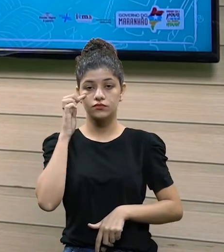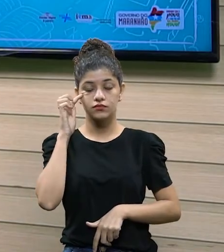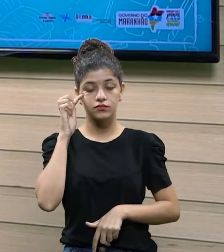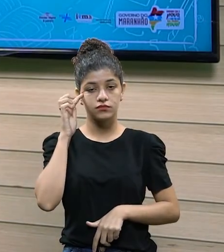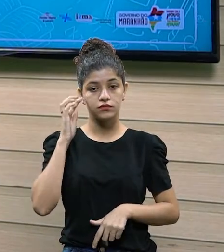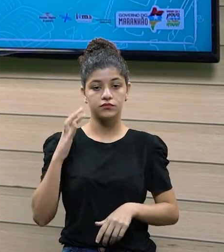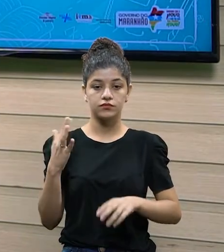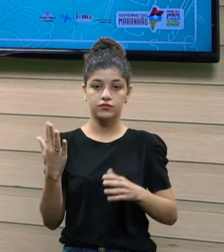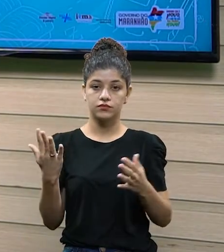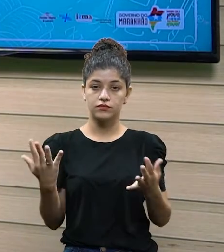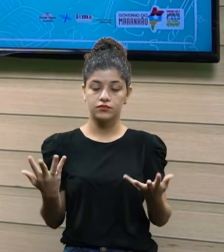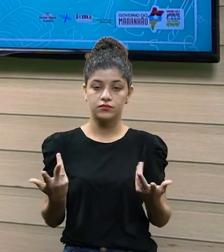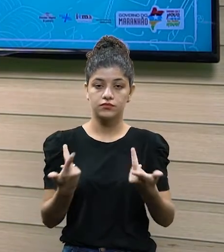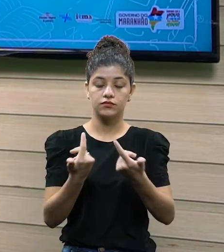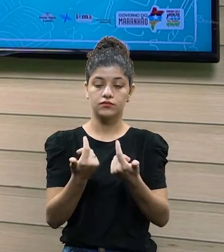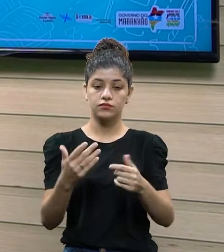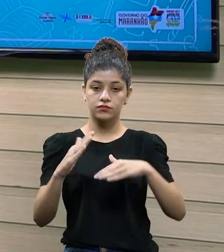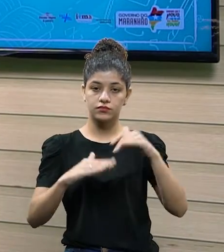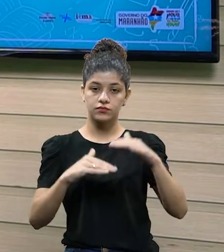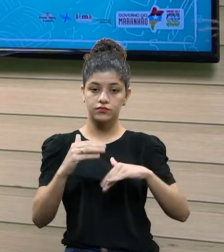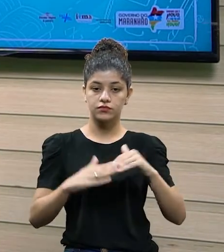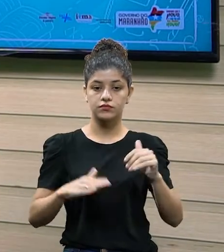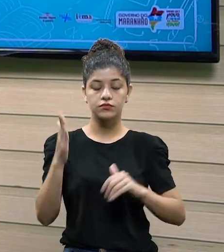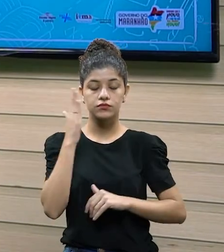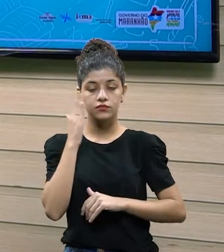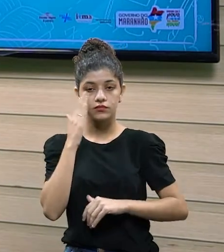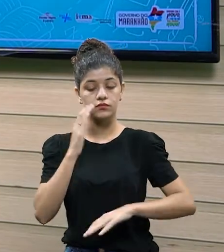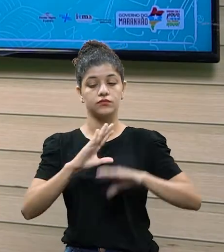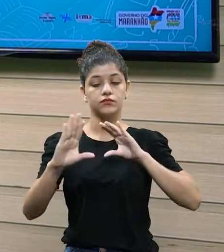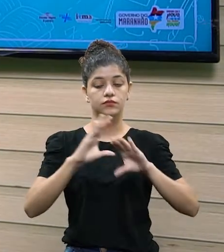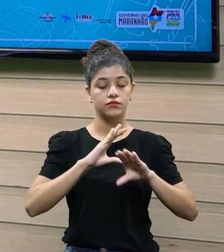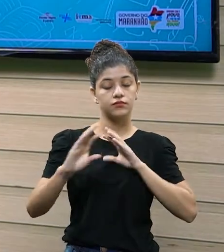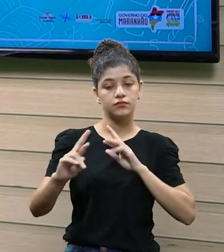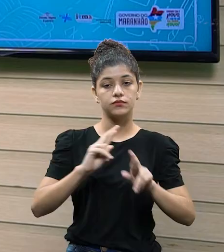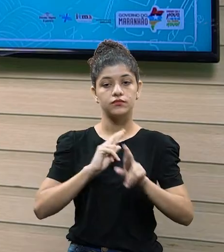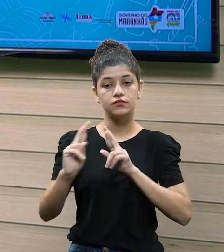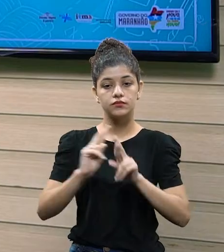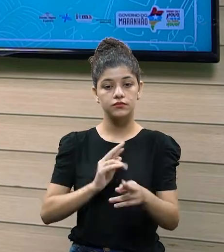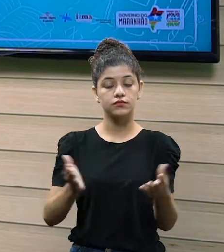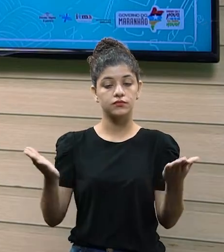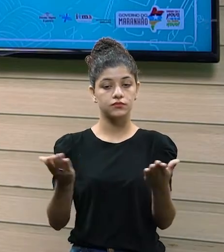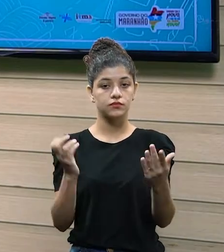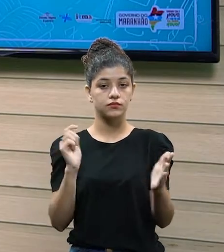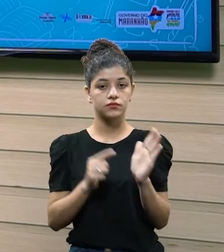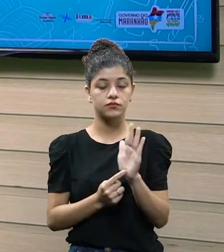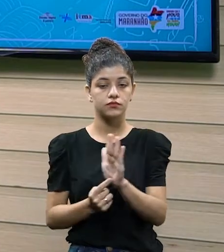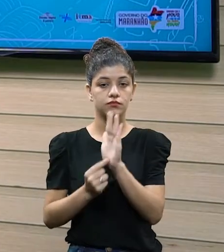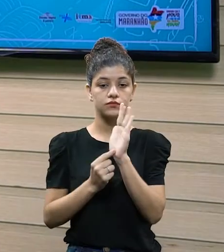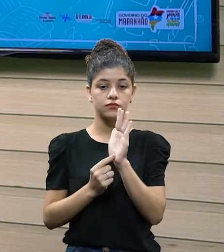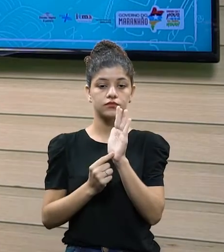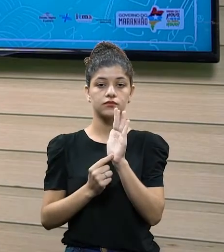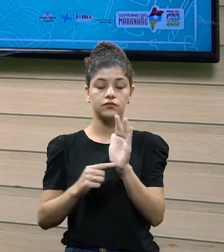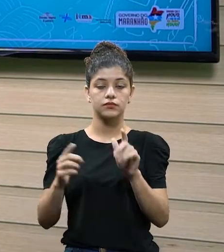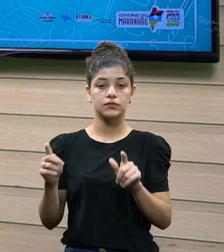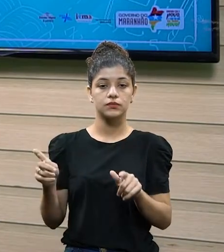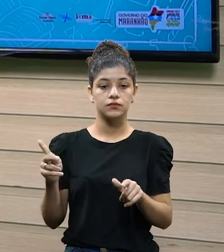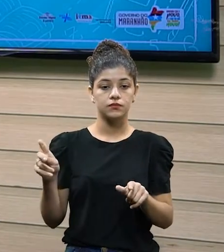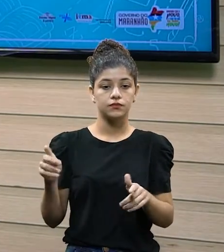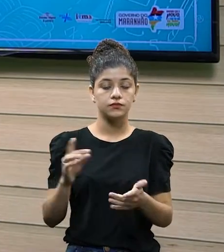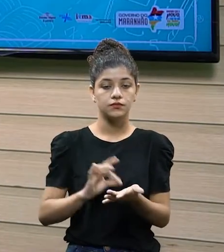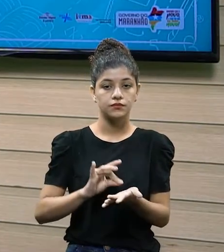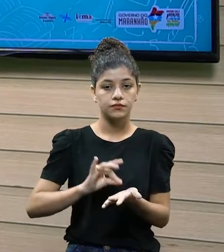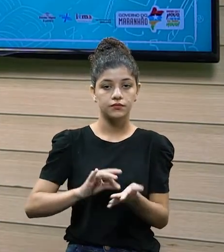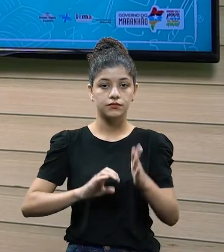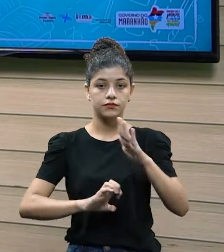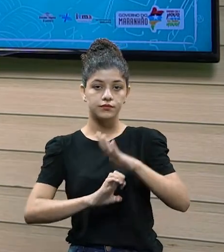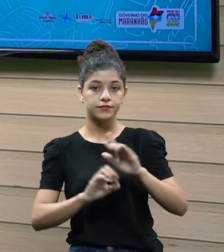esse entendimento, trabalhar a comunicação, trabalhar o relacionamento, para de fato mostrar para os empresários, para a